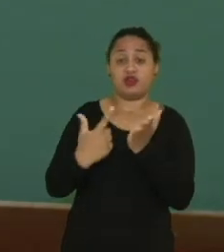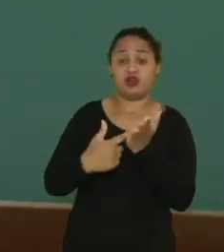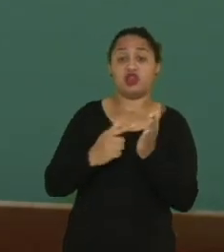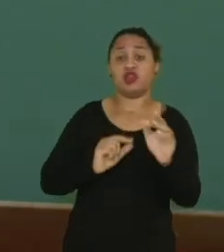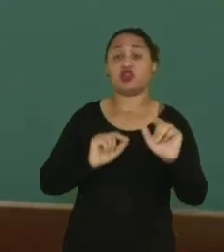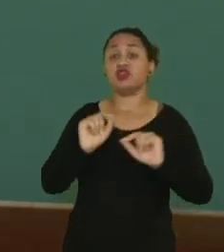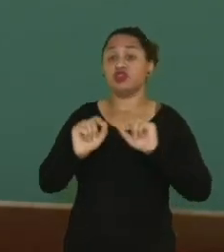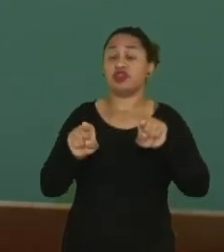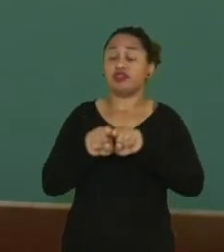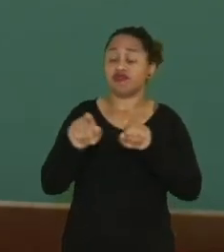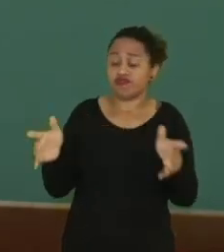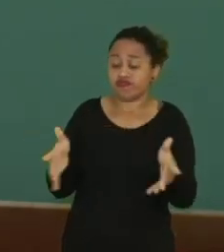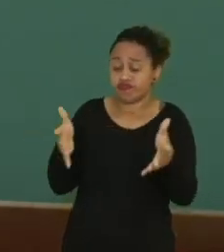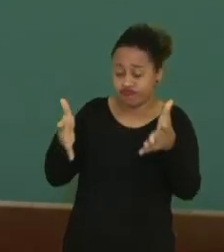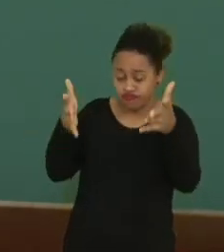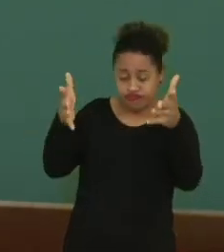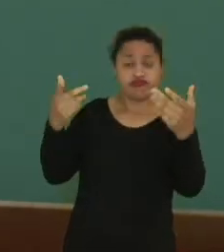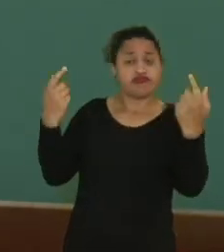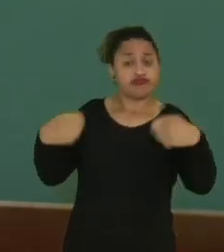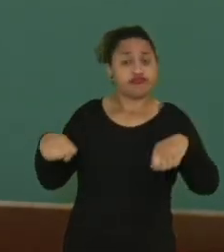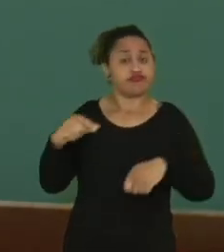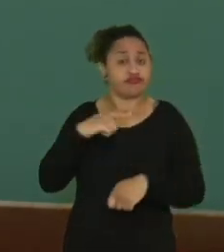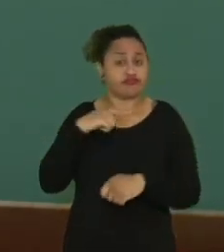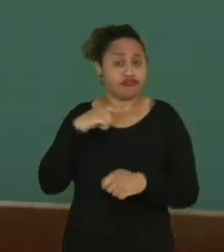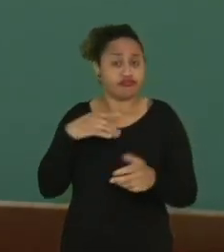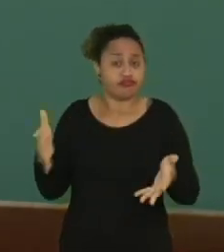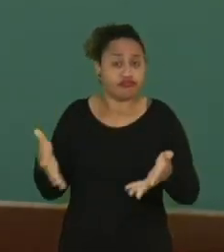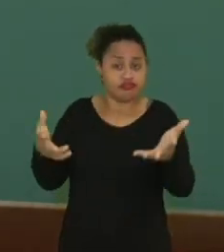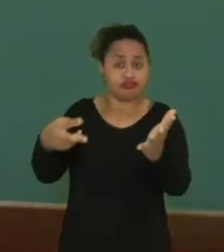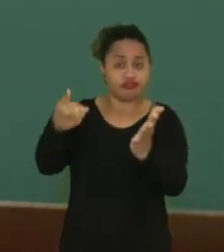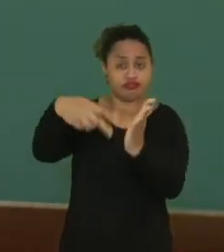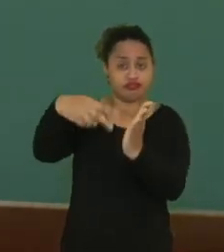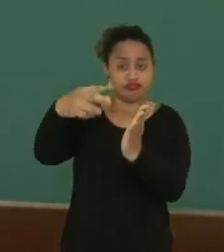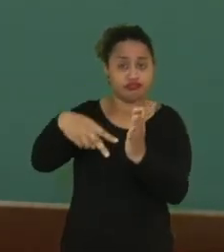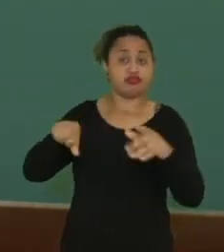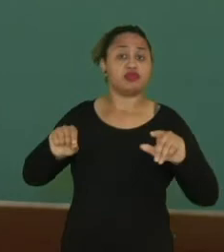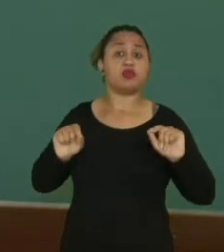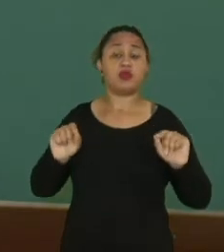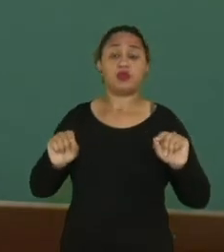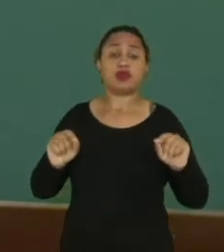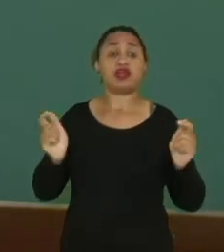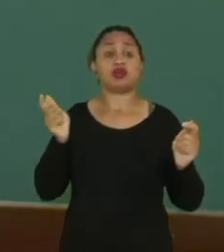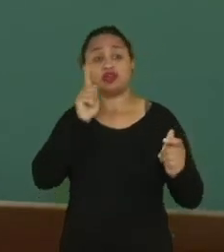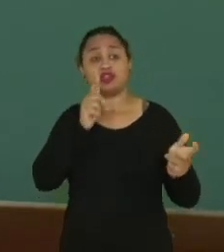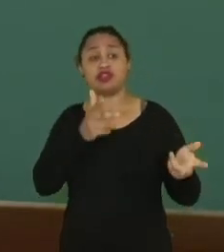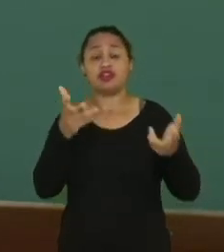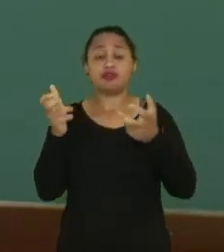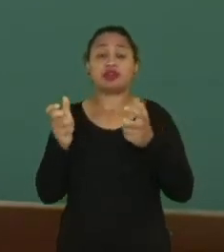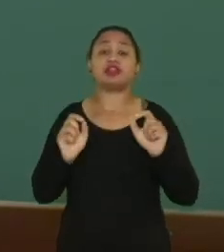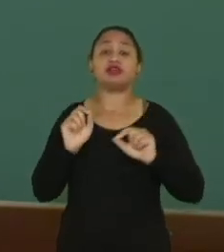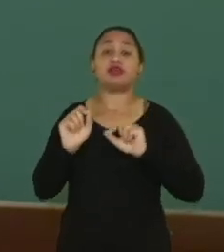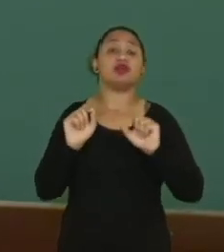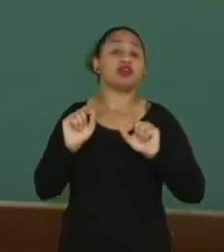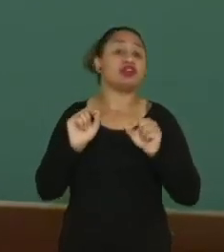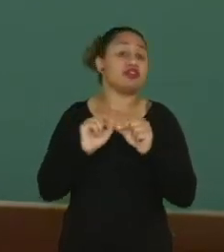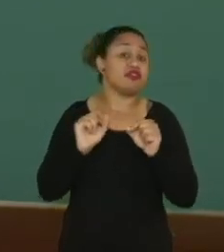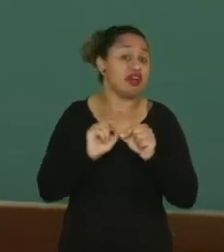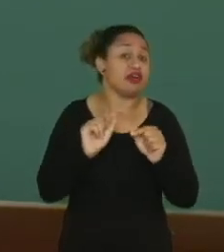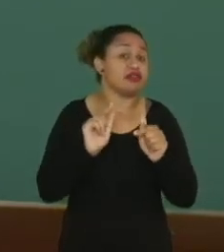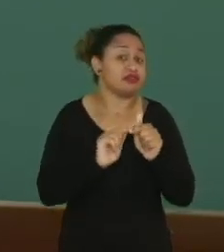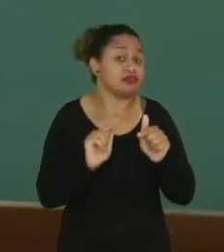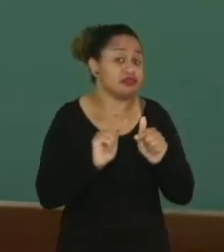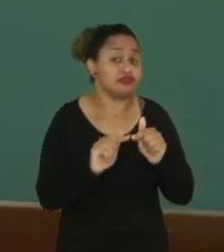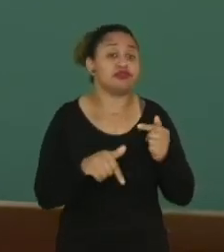e ao estímulo que precisa tá você poderia identificar Quais são as causas